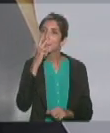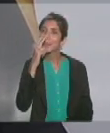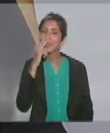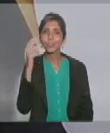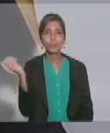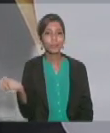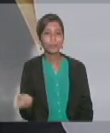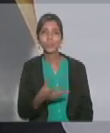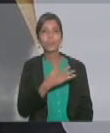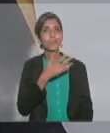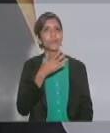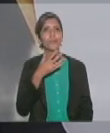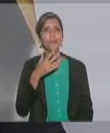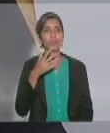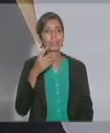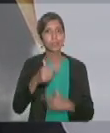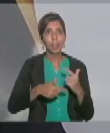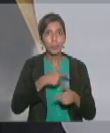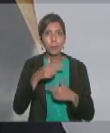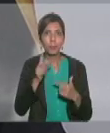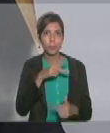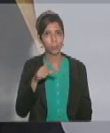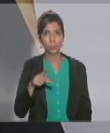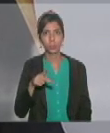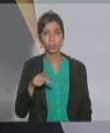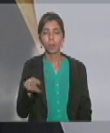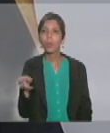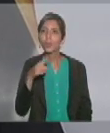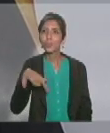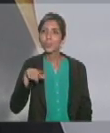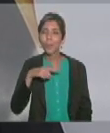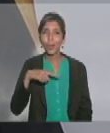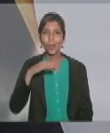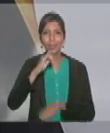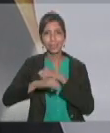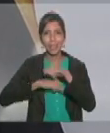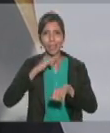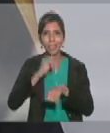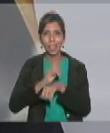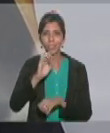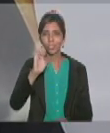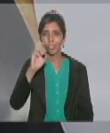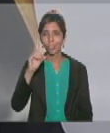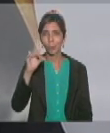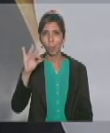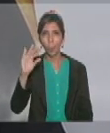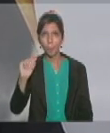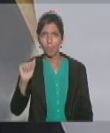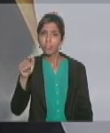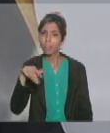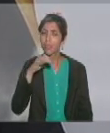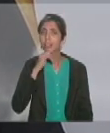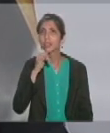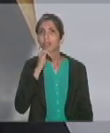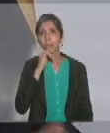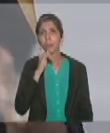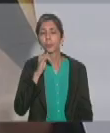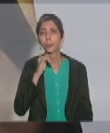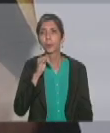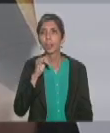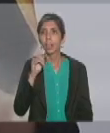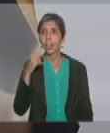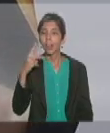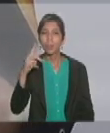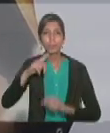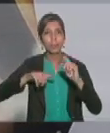abre novos campos de trabalho para o professor. Nossa plataforma Educopédia é um exemplo disso, né? Todo o